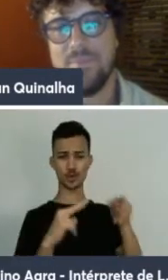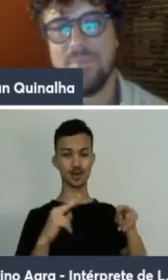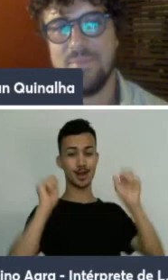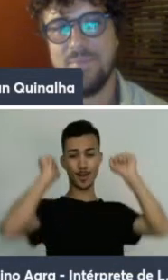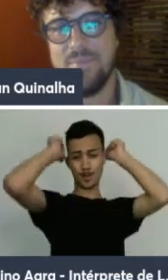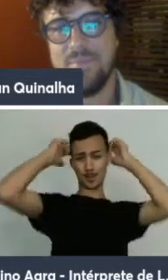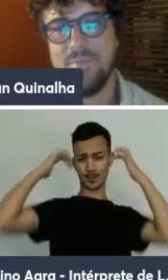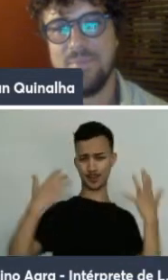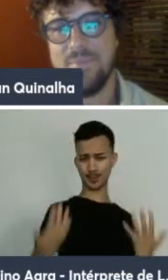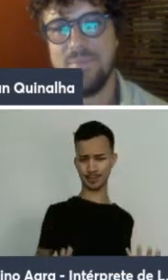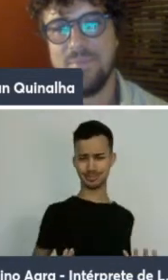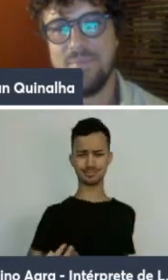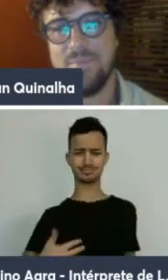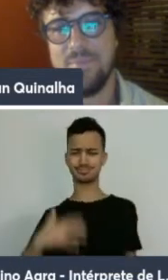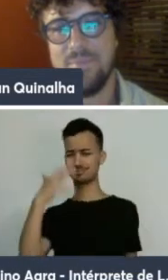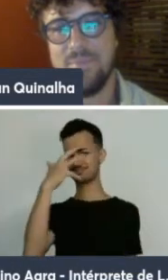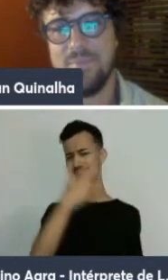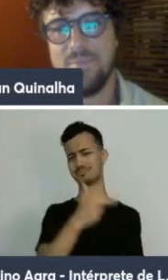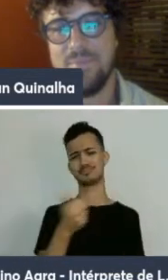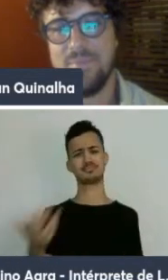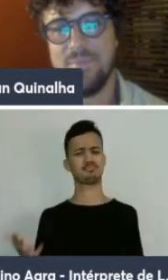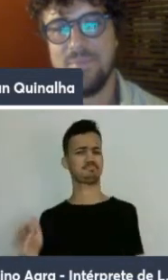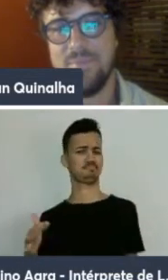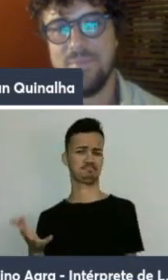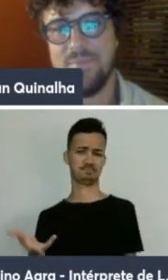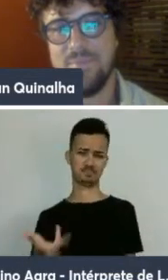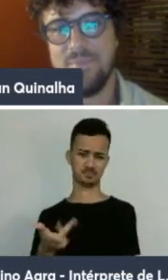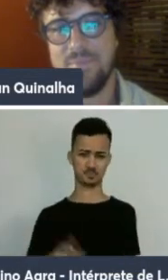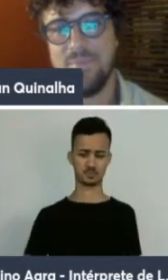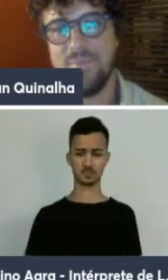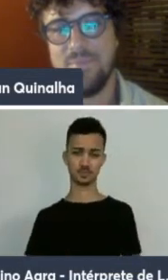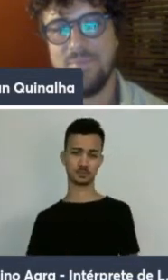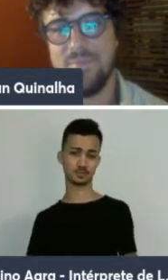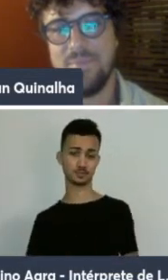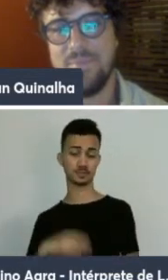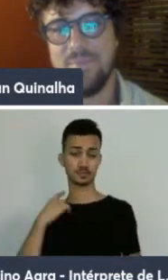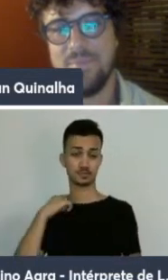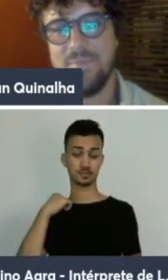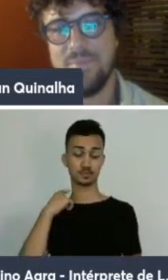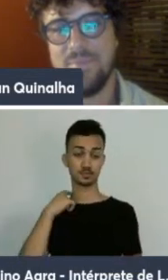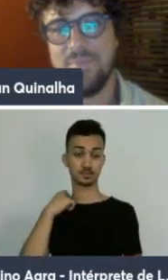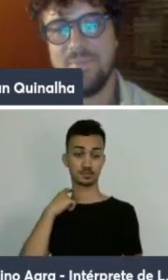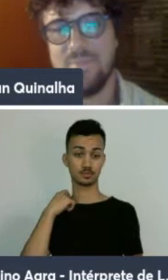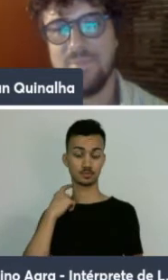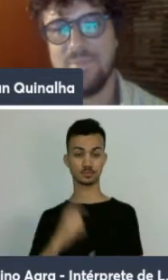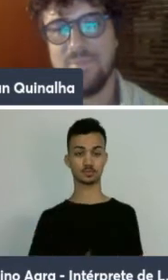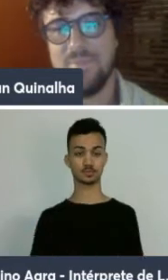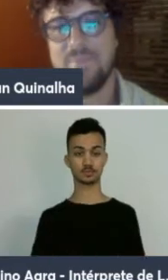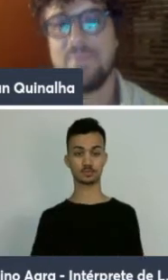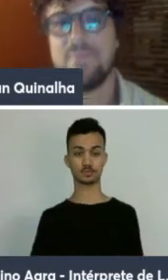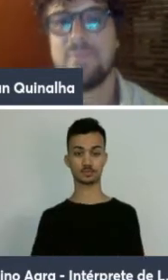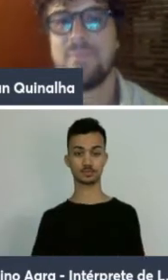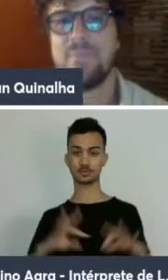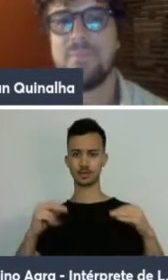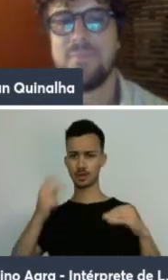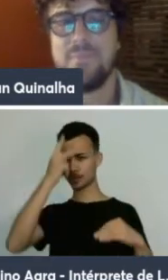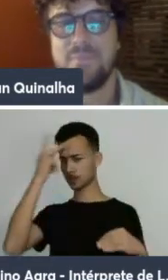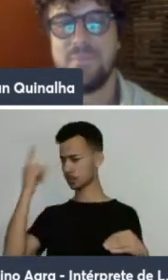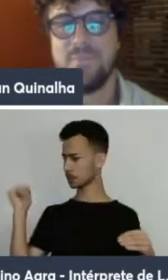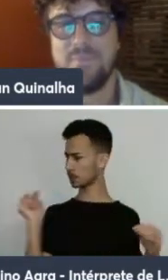todos bonitos, e tudo girando em torno da gente, enquanto...